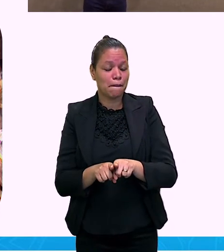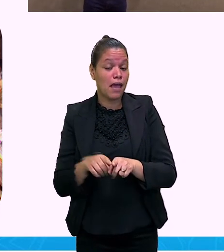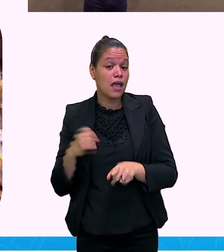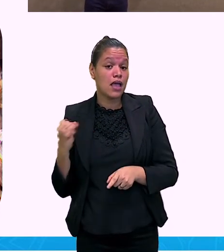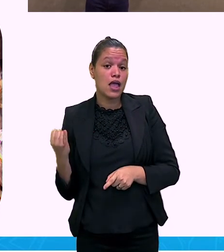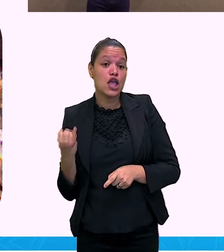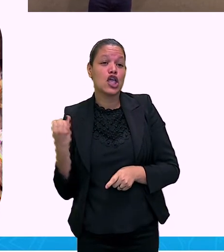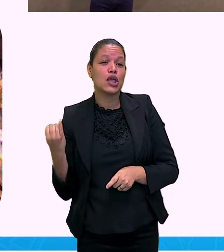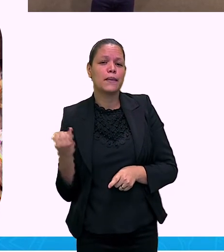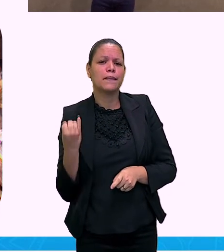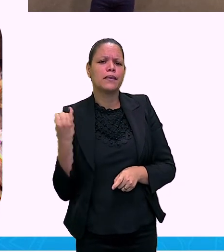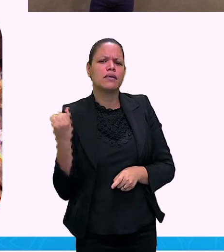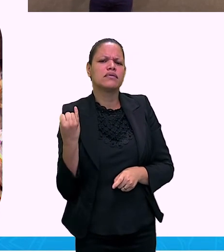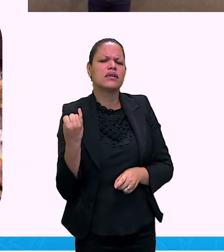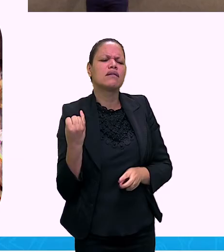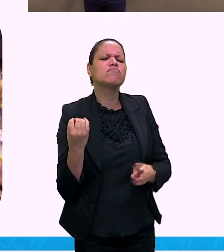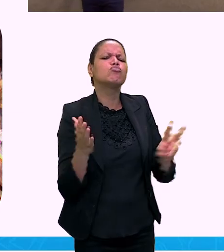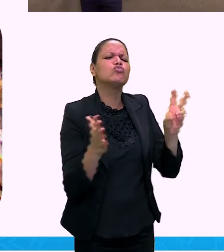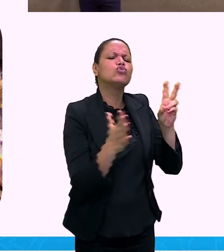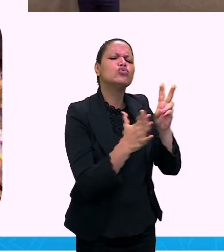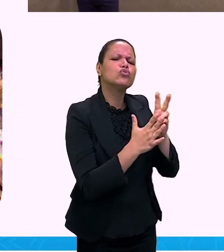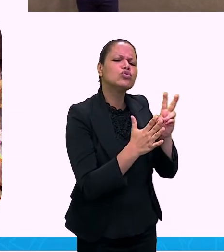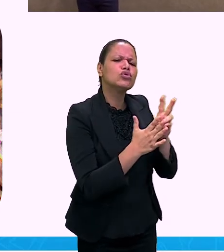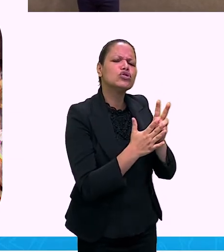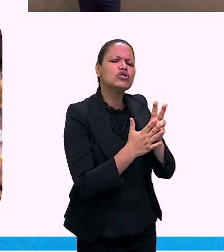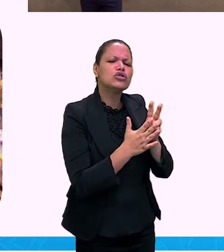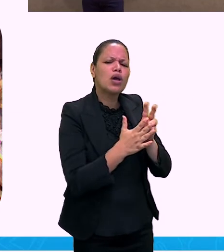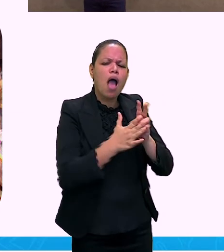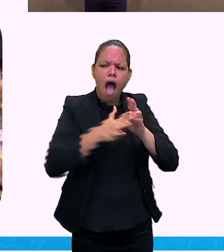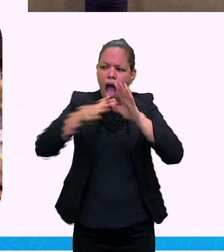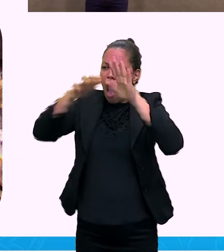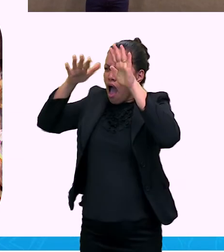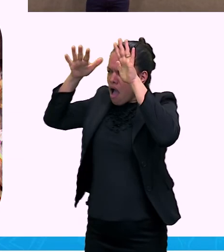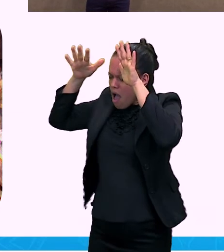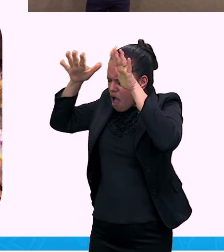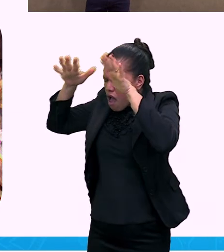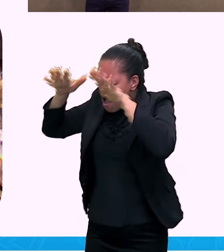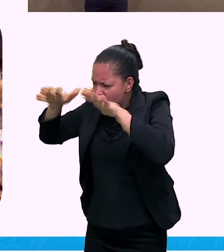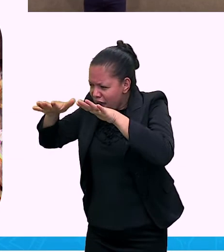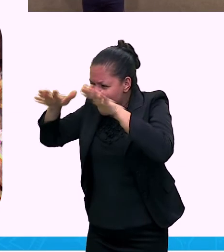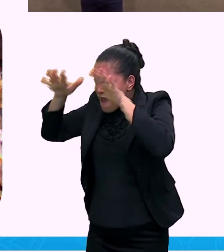que os indígenas agradeciam seus deuses era com as